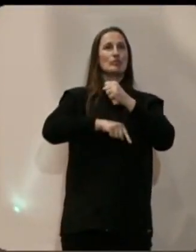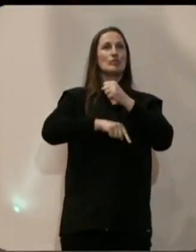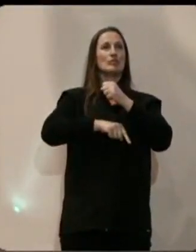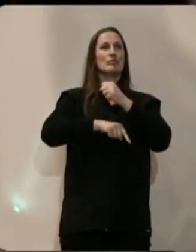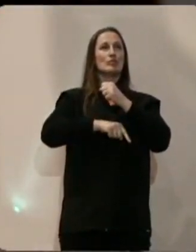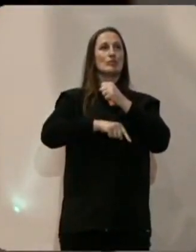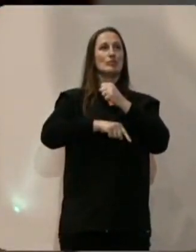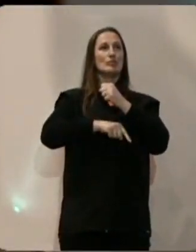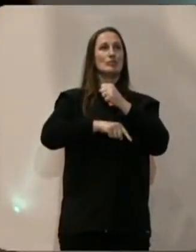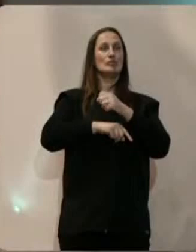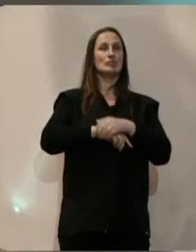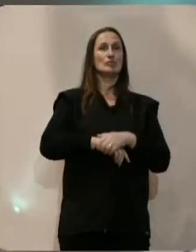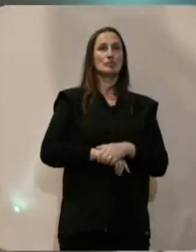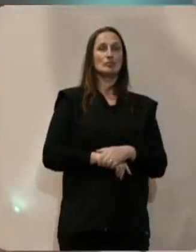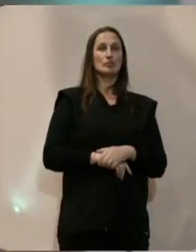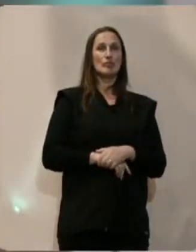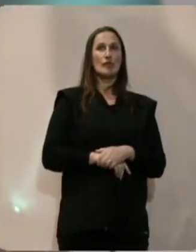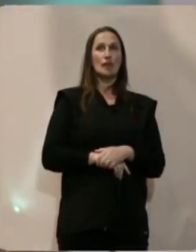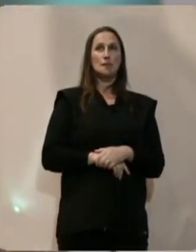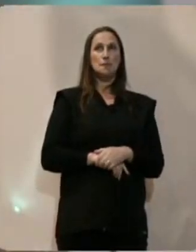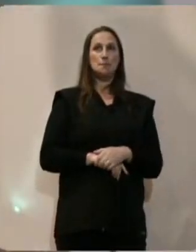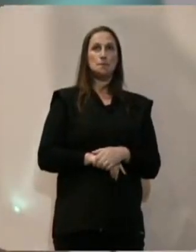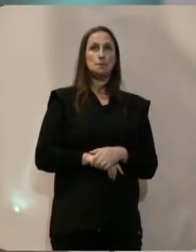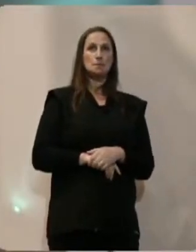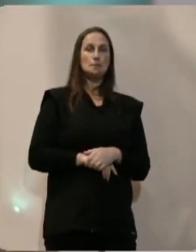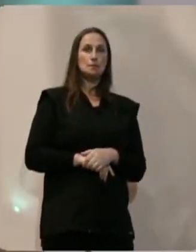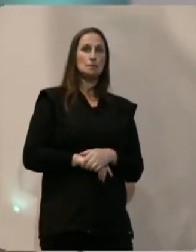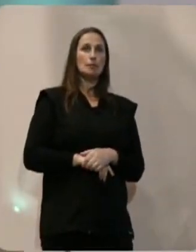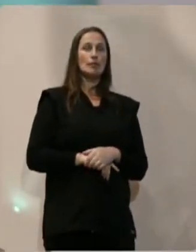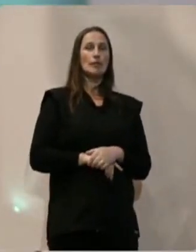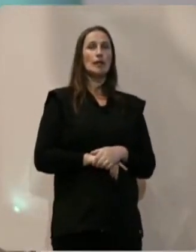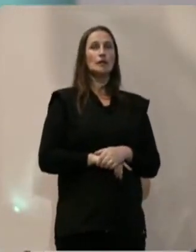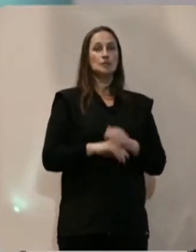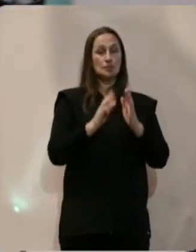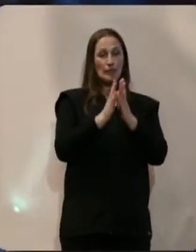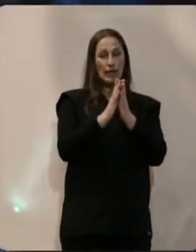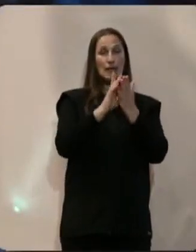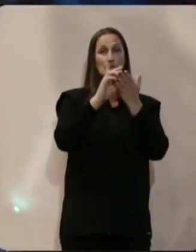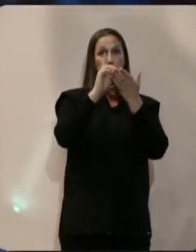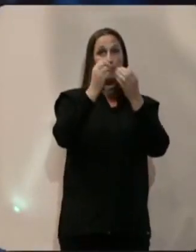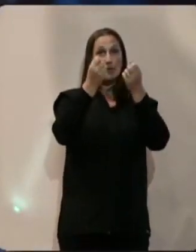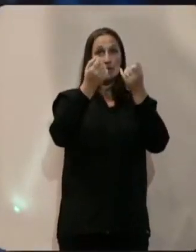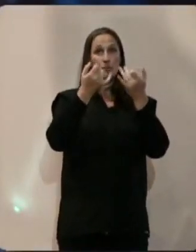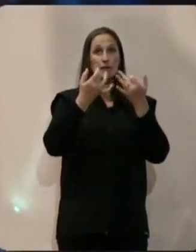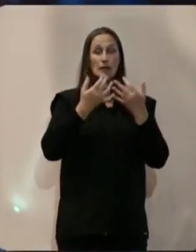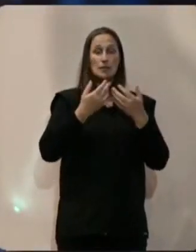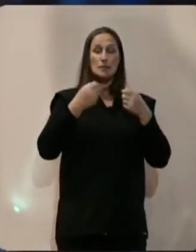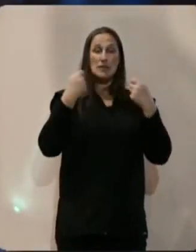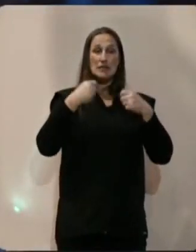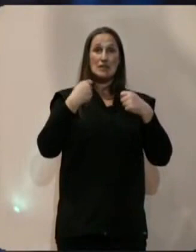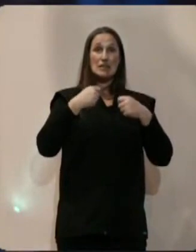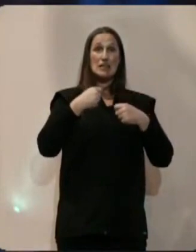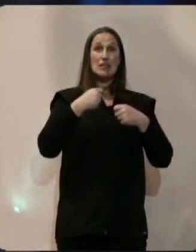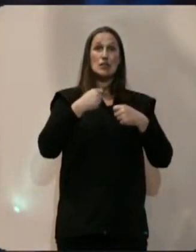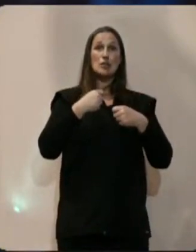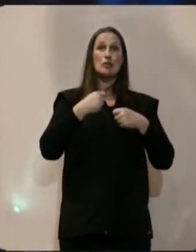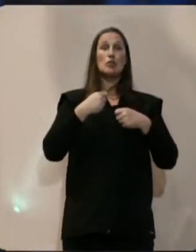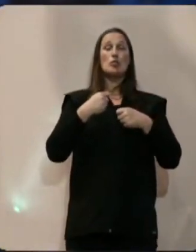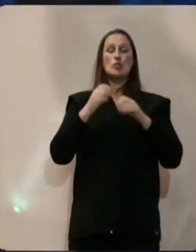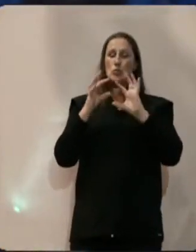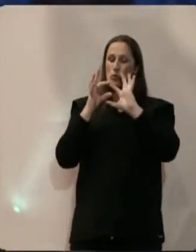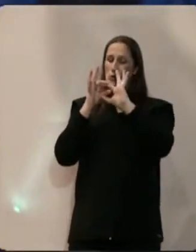a gente está orando no Espírito, e a Bíblia diz que a gente tem que aprender a orar no Espírito, em comunhão,